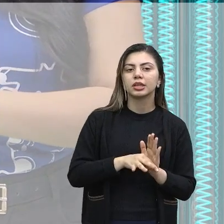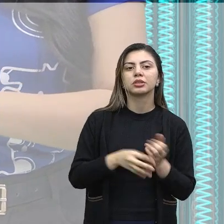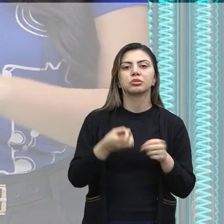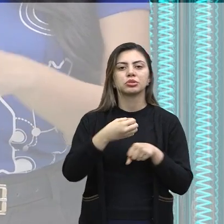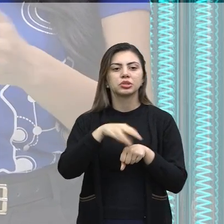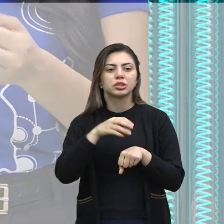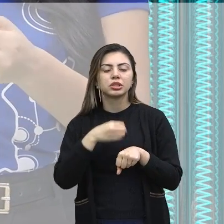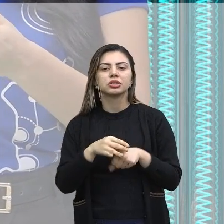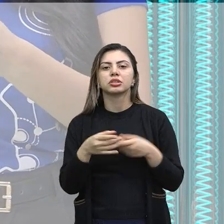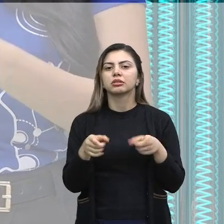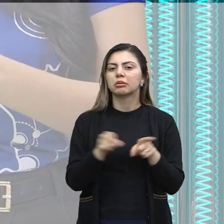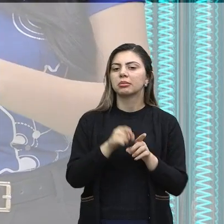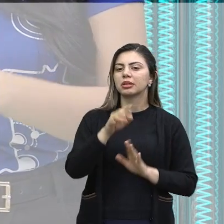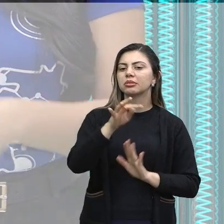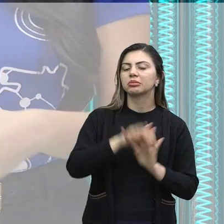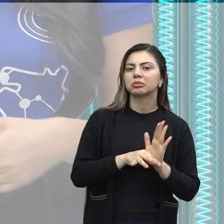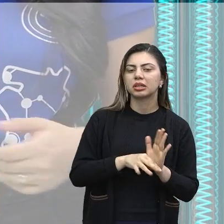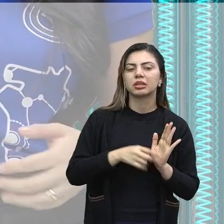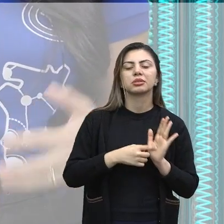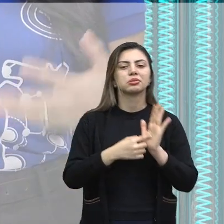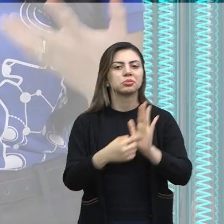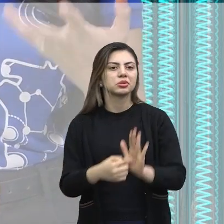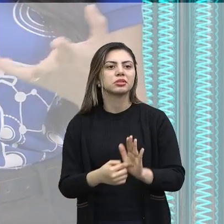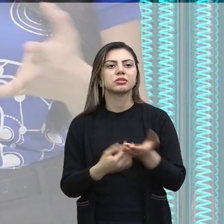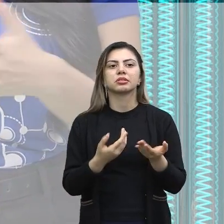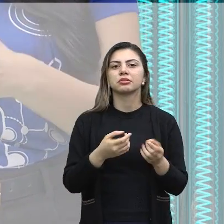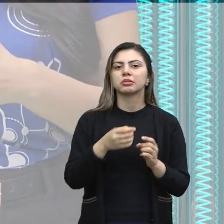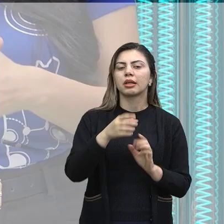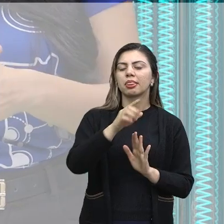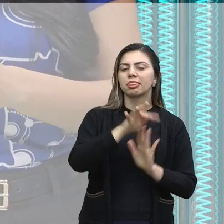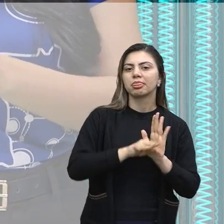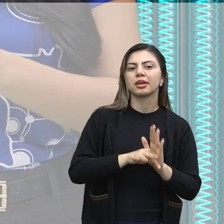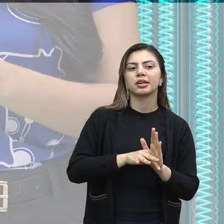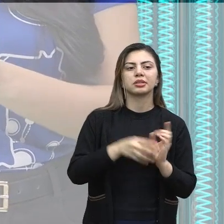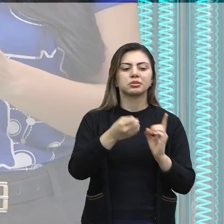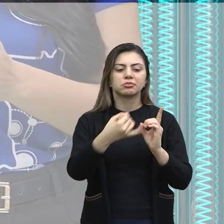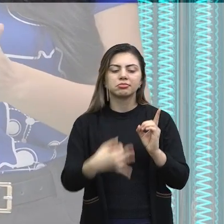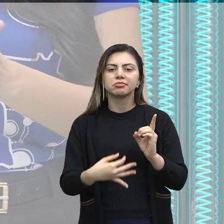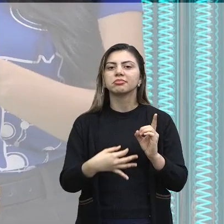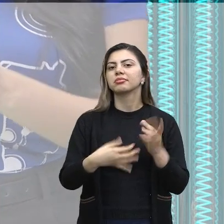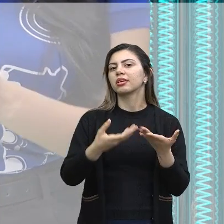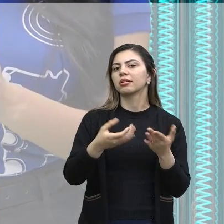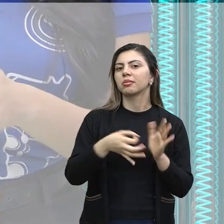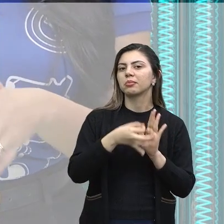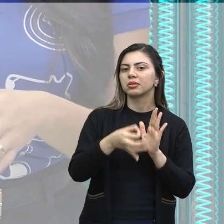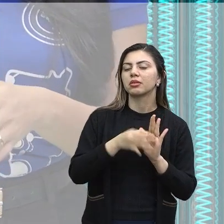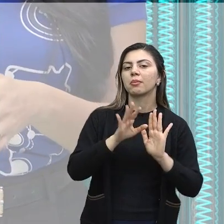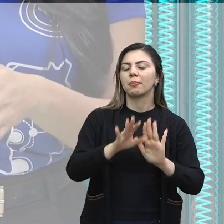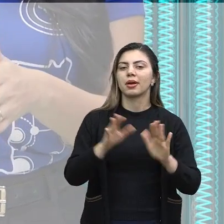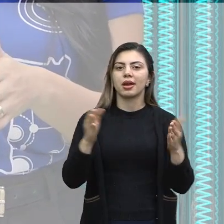dissertativo argumentativo, o texto expositivo, vimos exemplos deles, mas a partir de agora